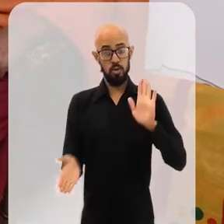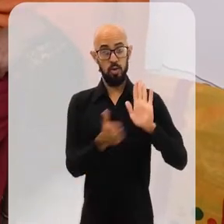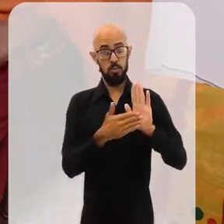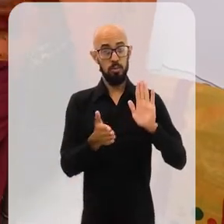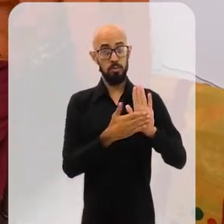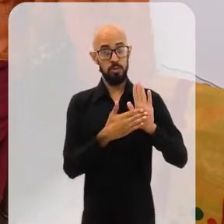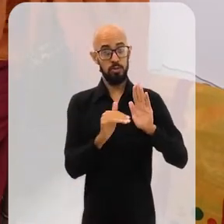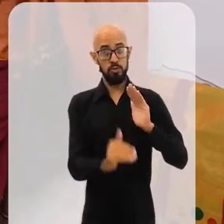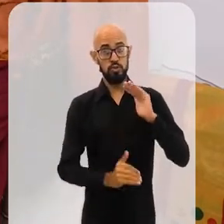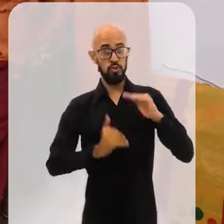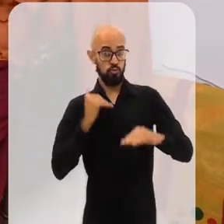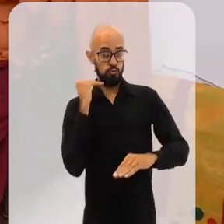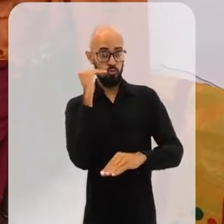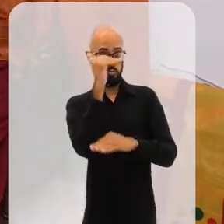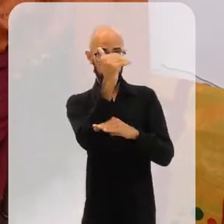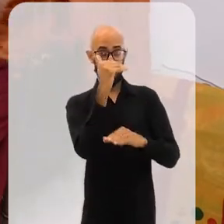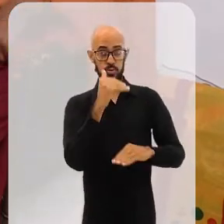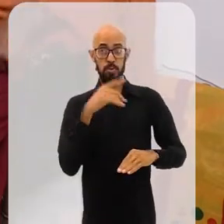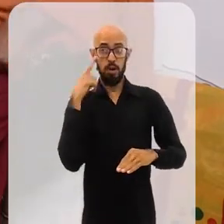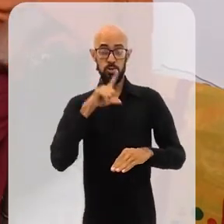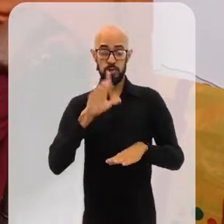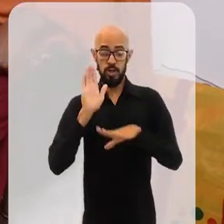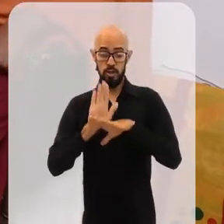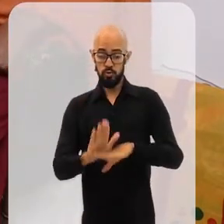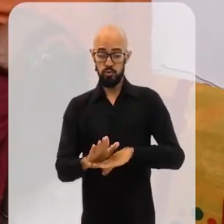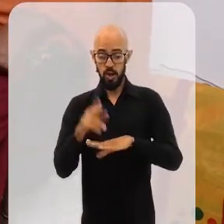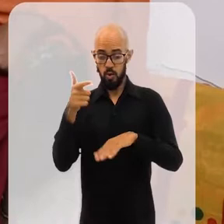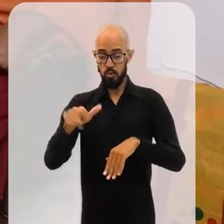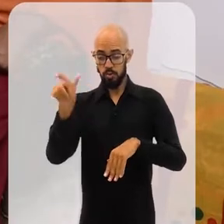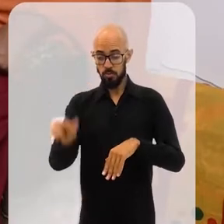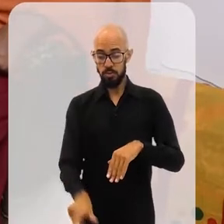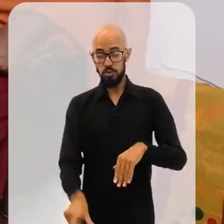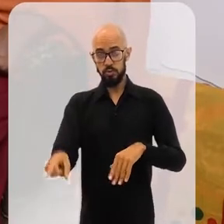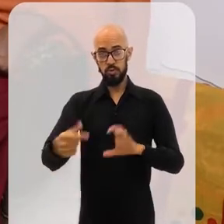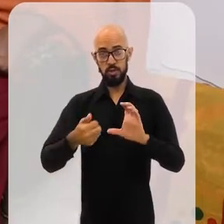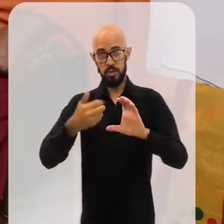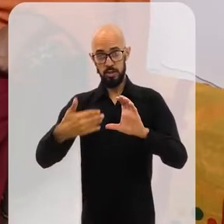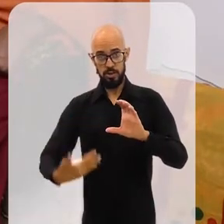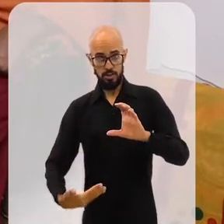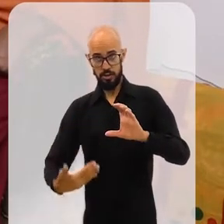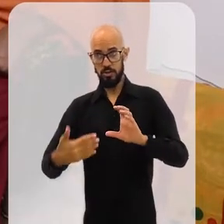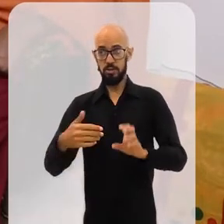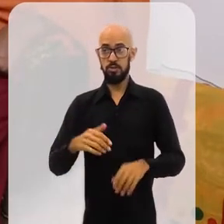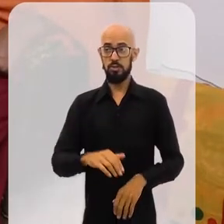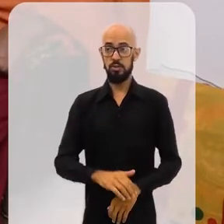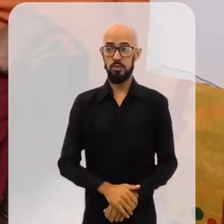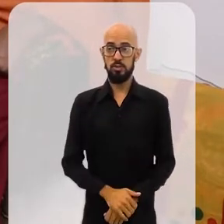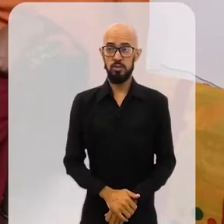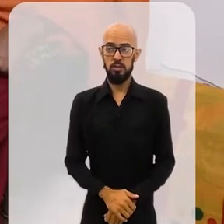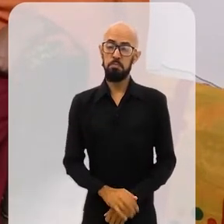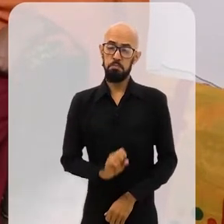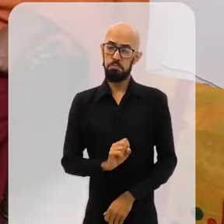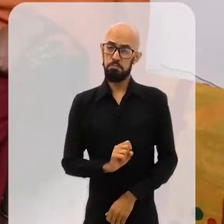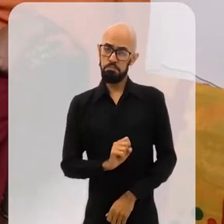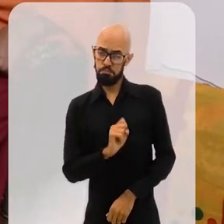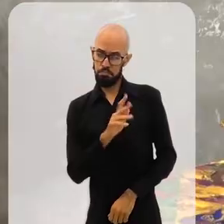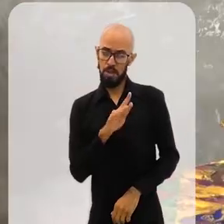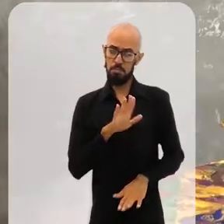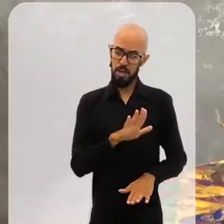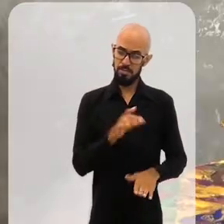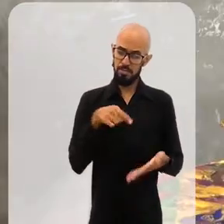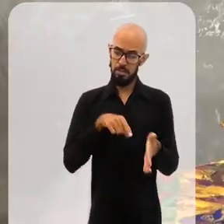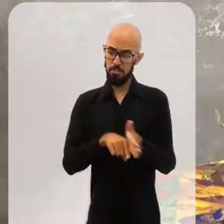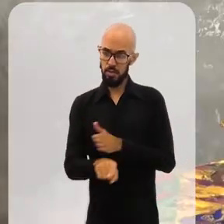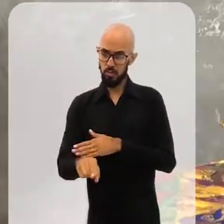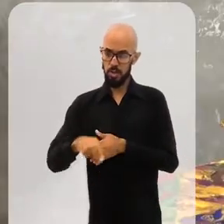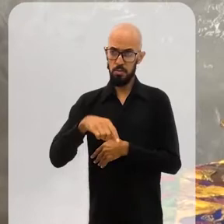compromisso de alcançar o estado de liberação para ajudar os seres através daquela característica. Uma pergunta. Por